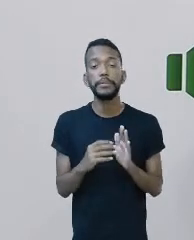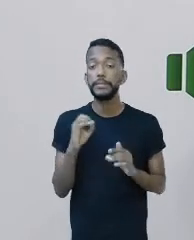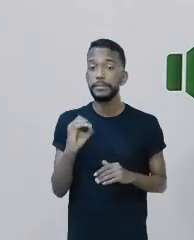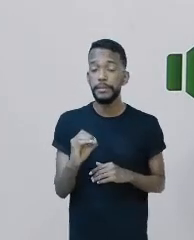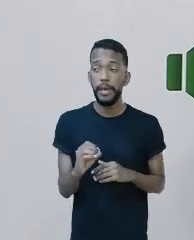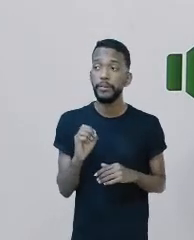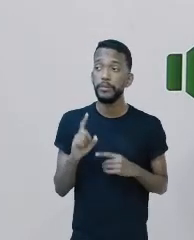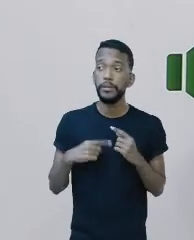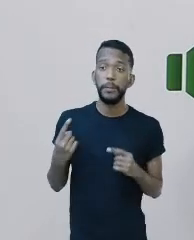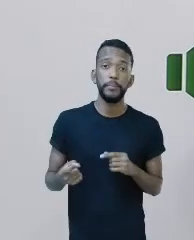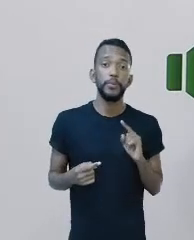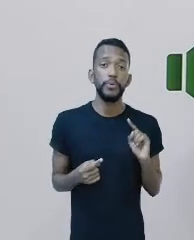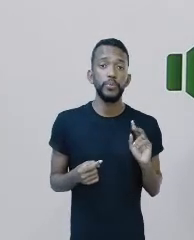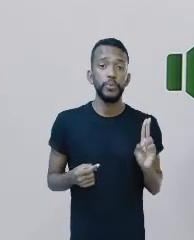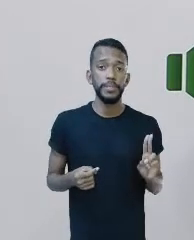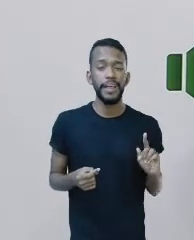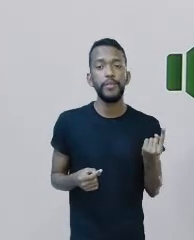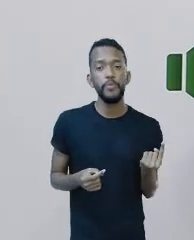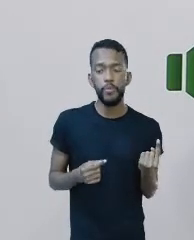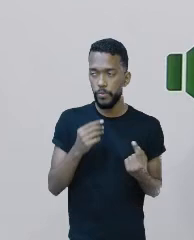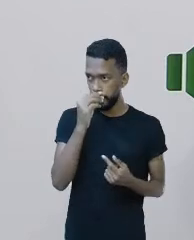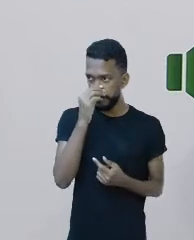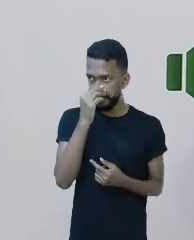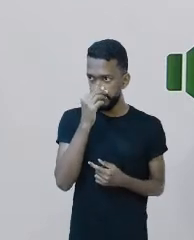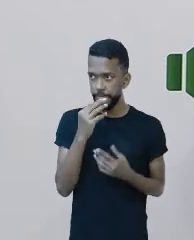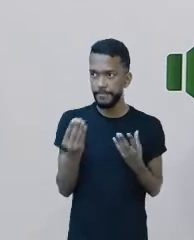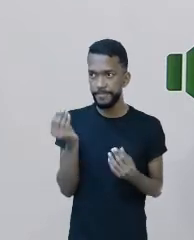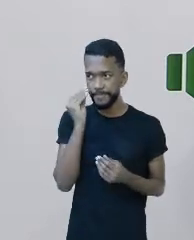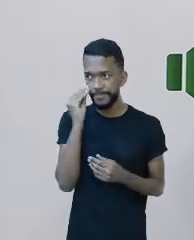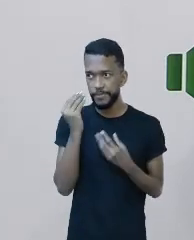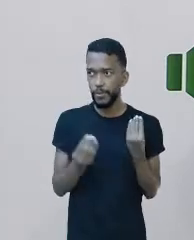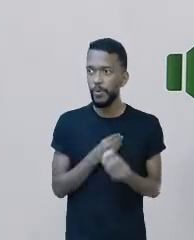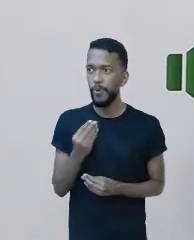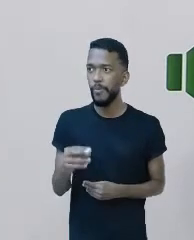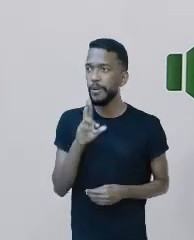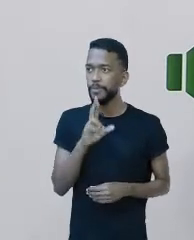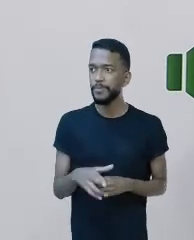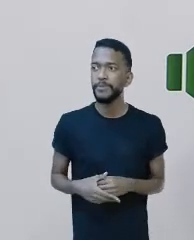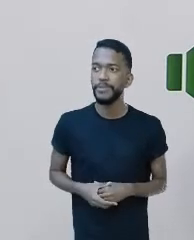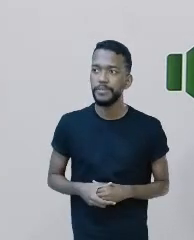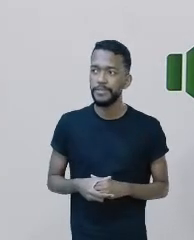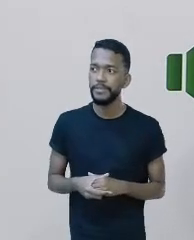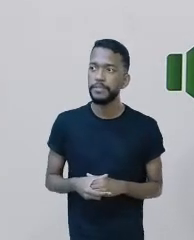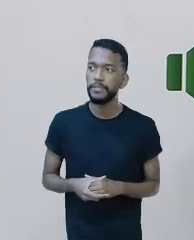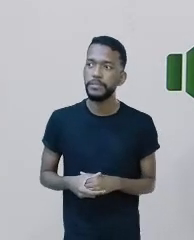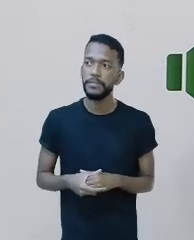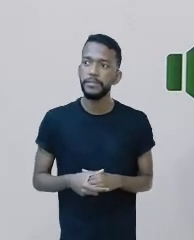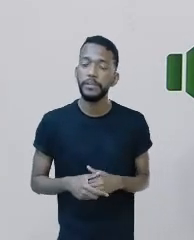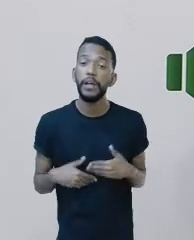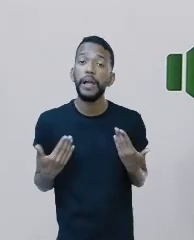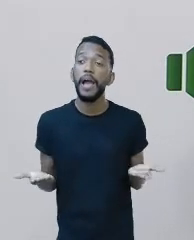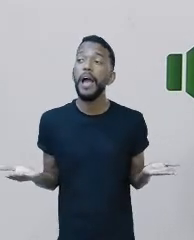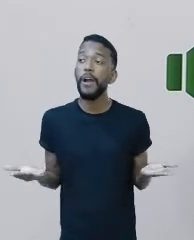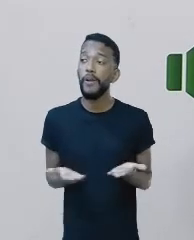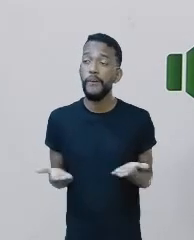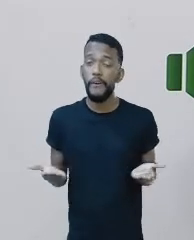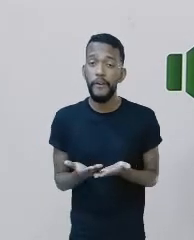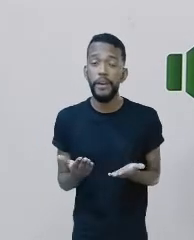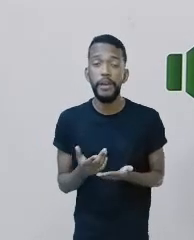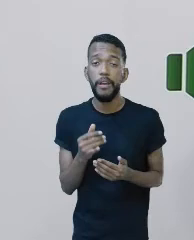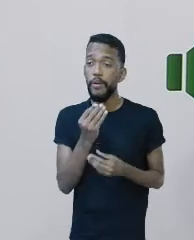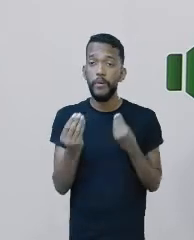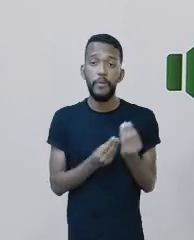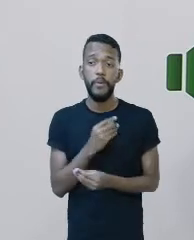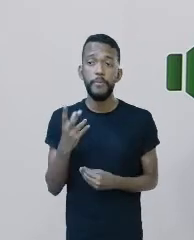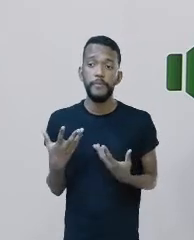unidade 1, correto? Agora, vamos ver como é que vai ficar a resposta, certo? E agora, como é